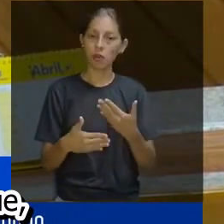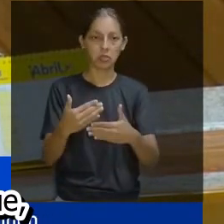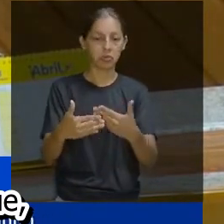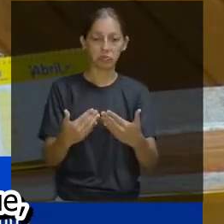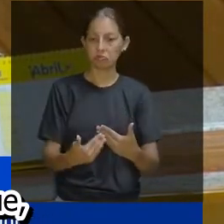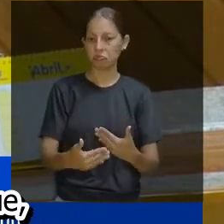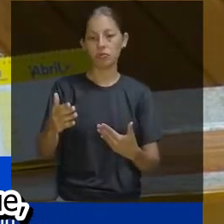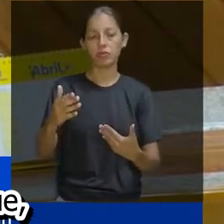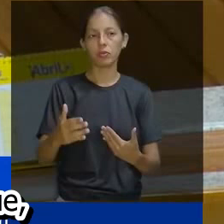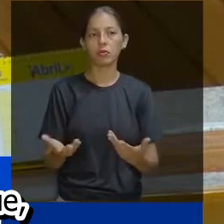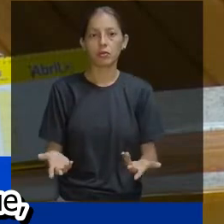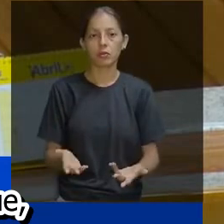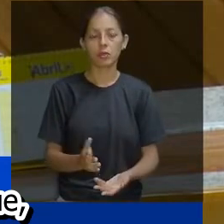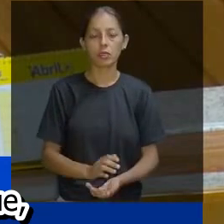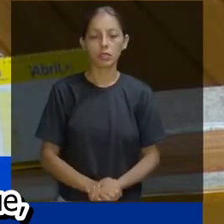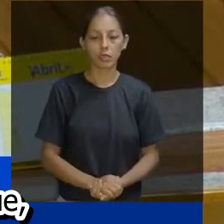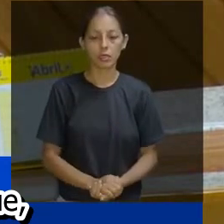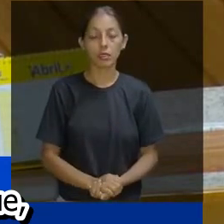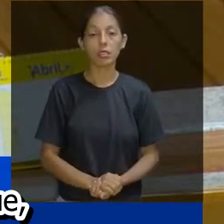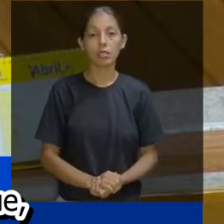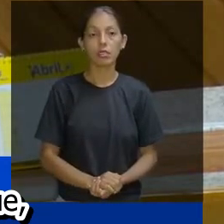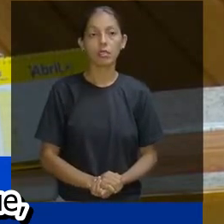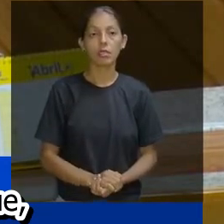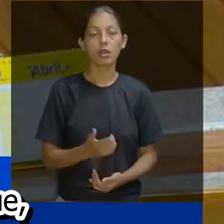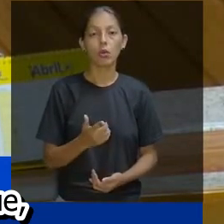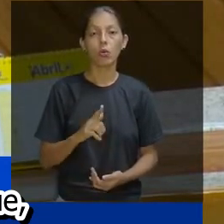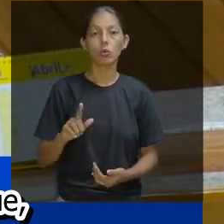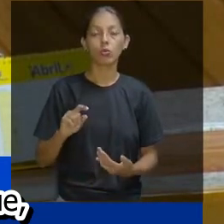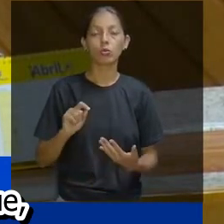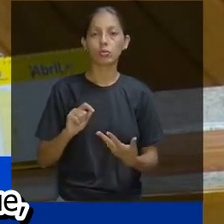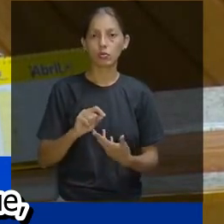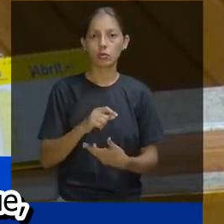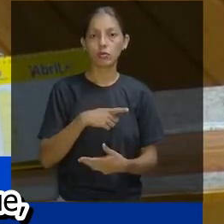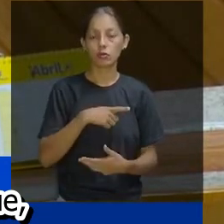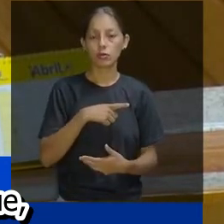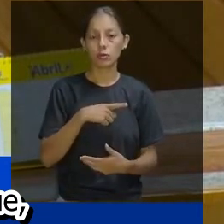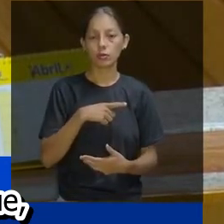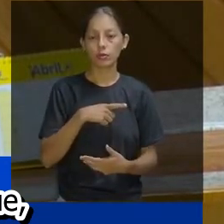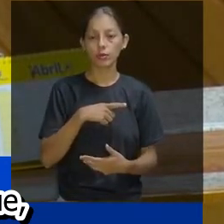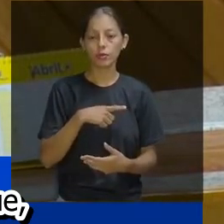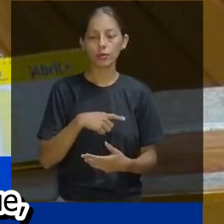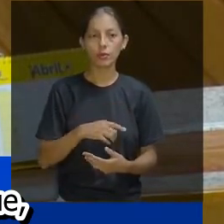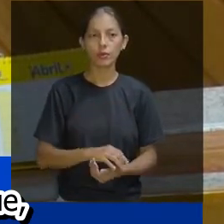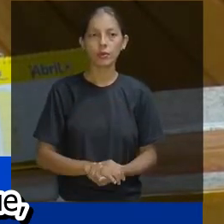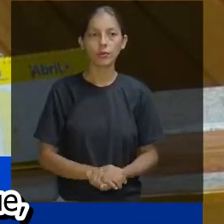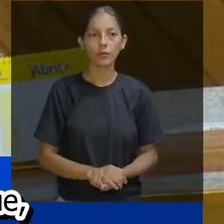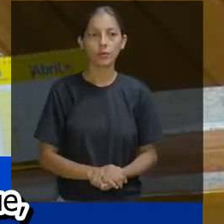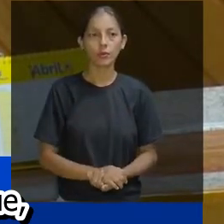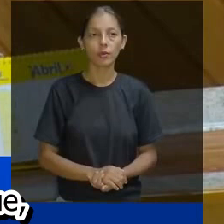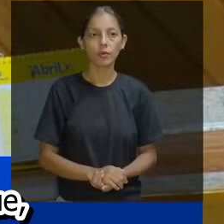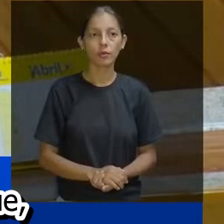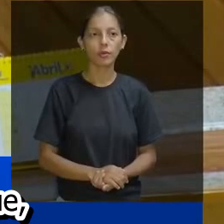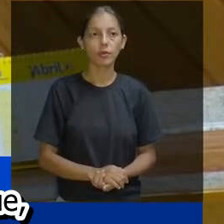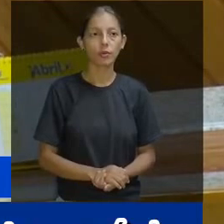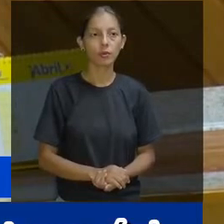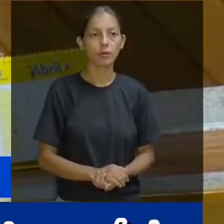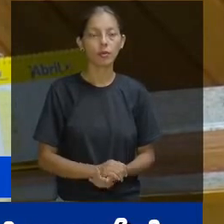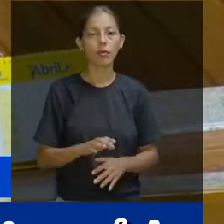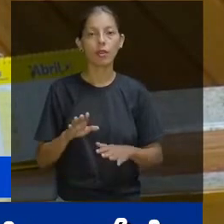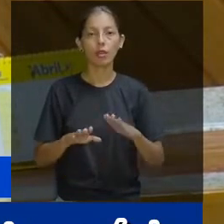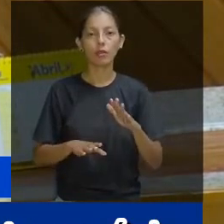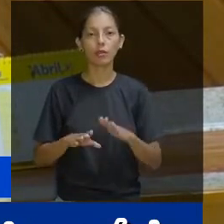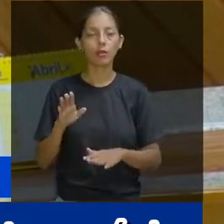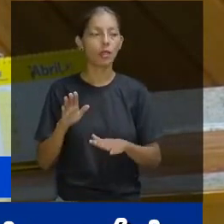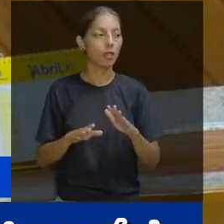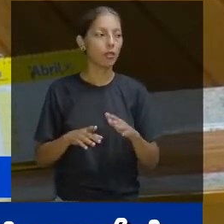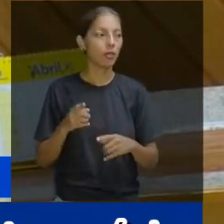porque e também porque existe um outro aspecto, não é que quando se invoca inadequação da via